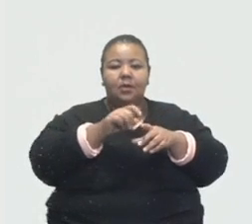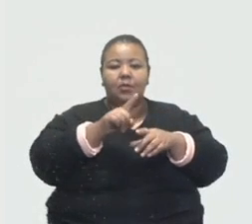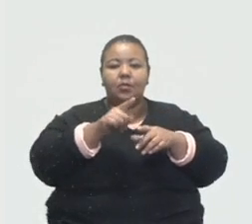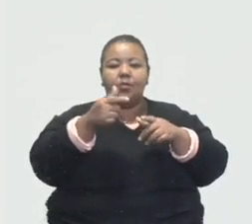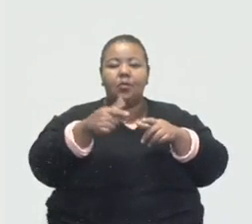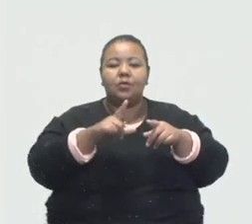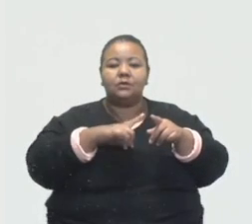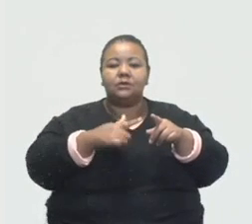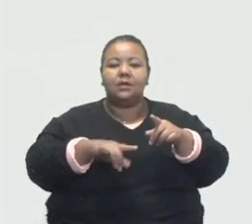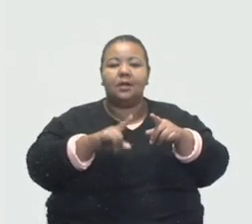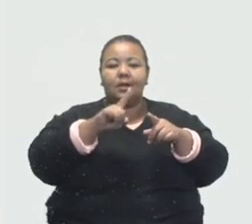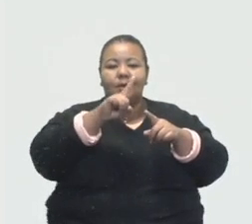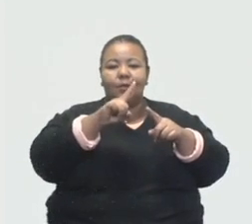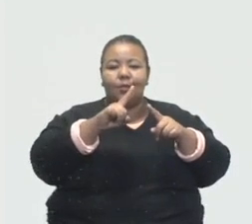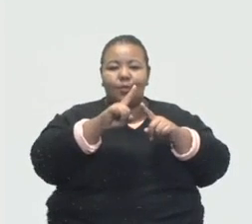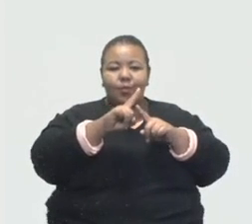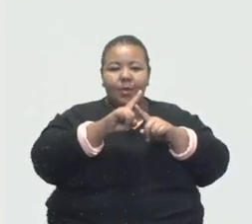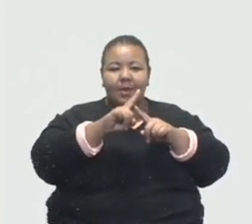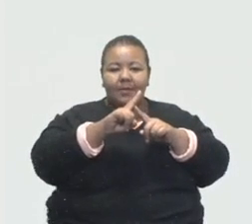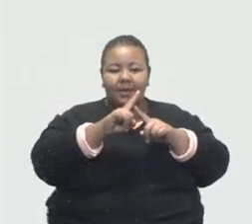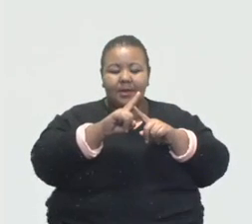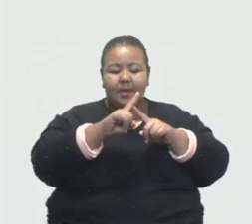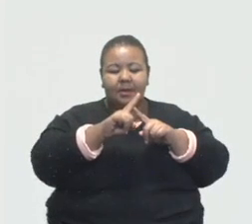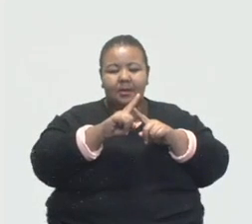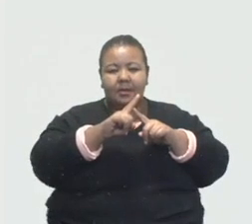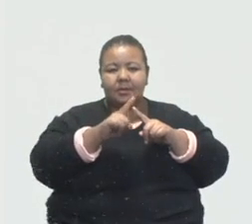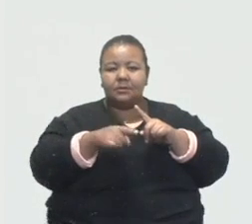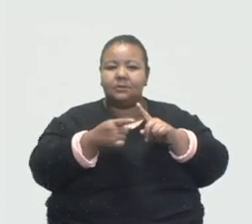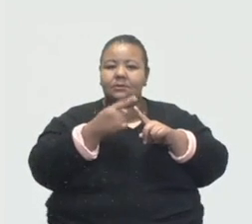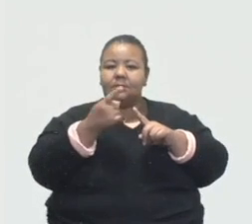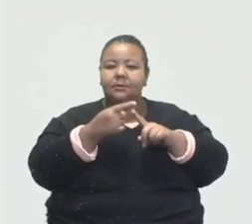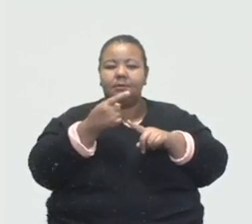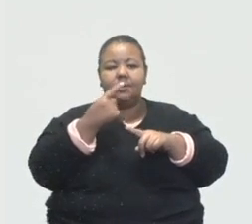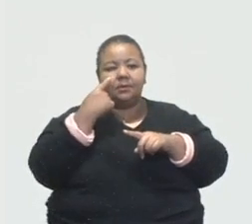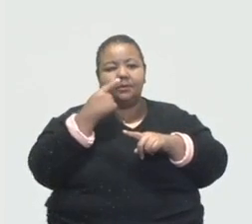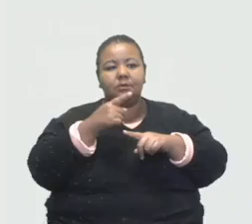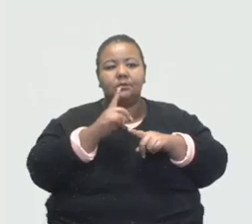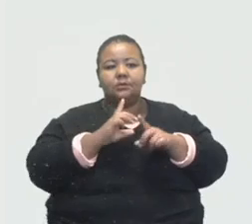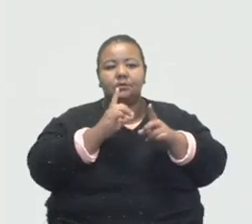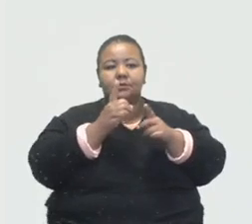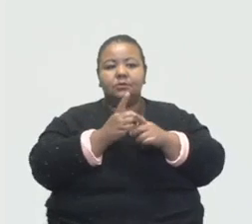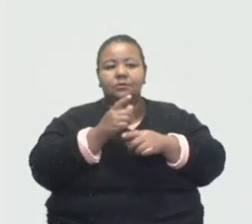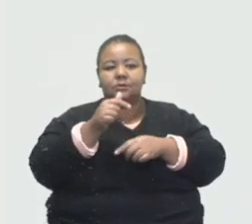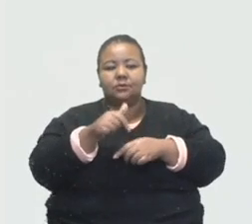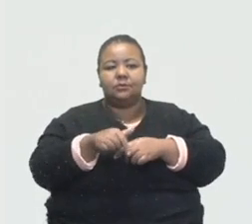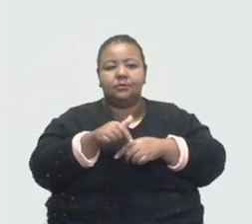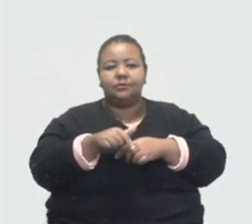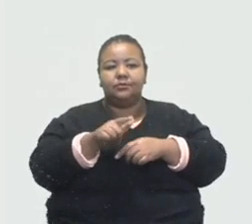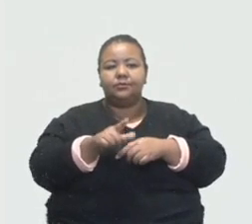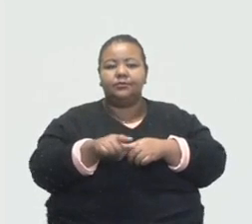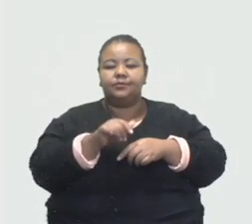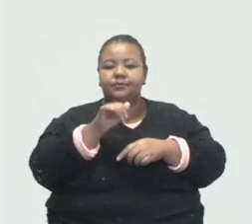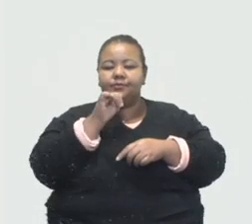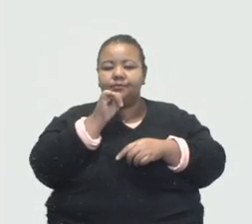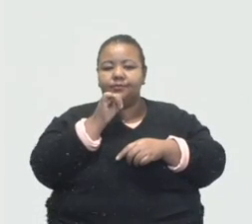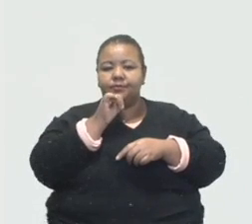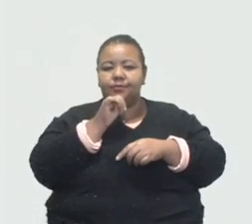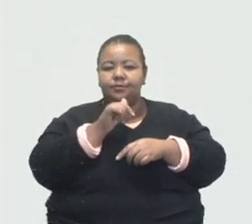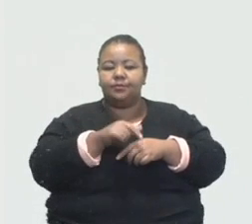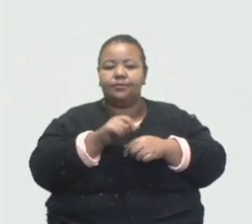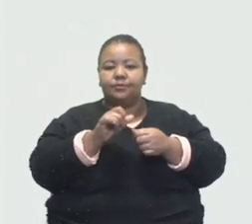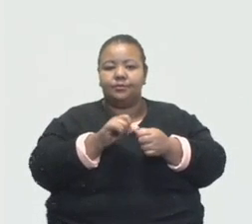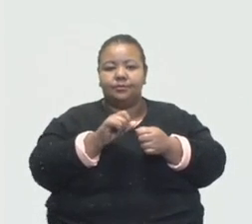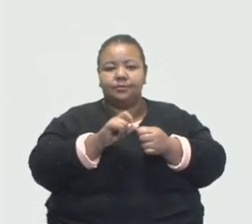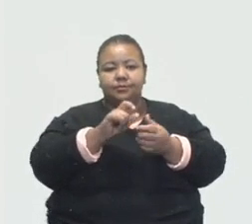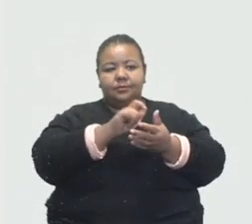lambda, na primeira situação. Por isso que nós encontramos aqui o caso que a gente